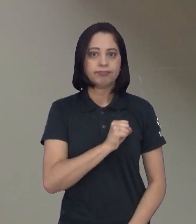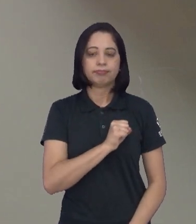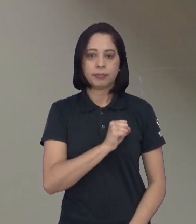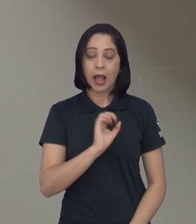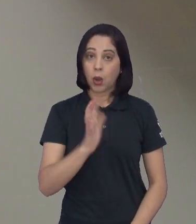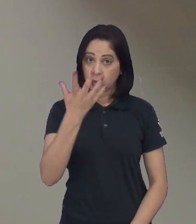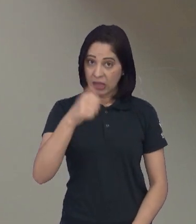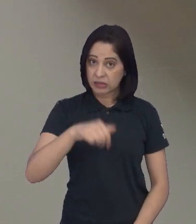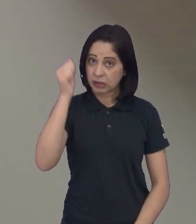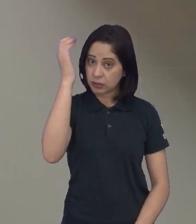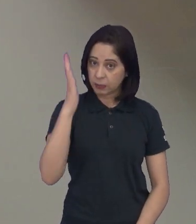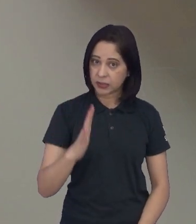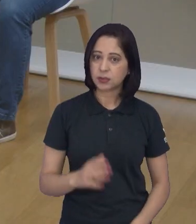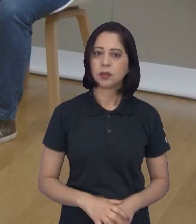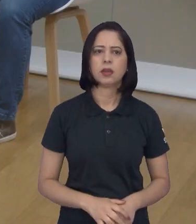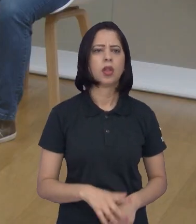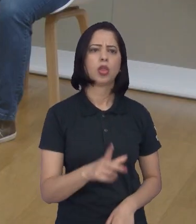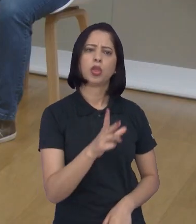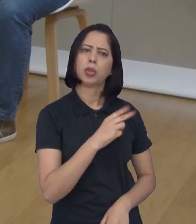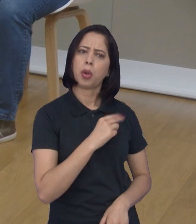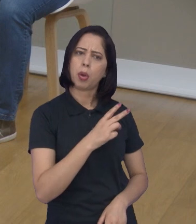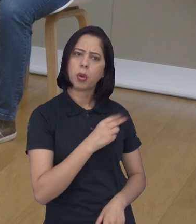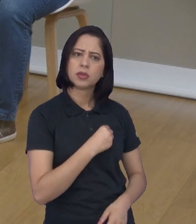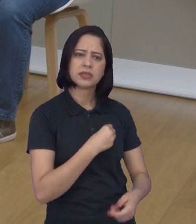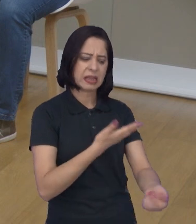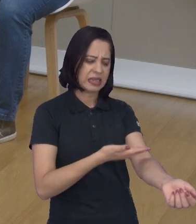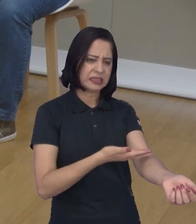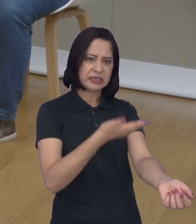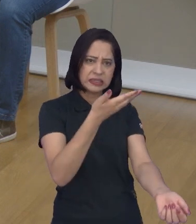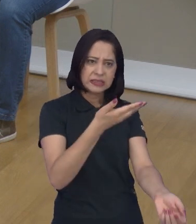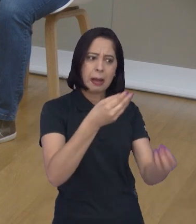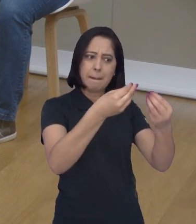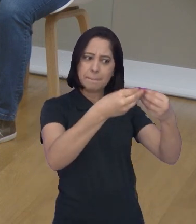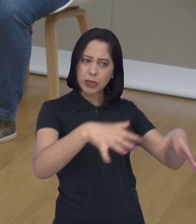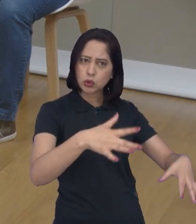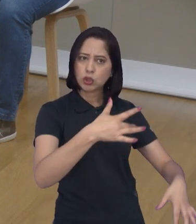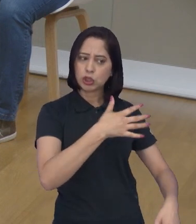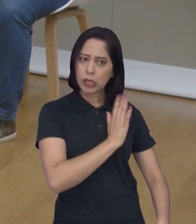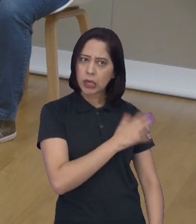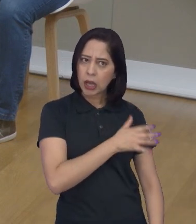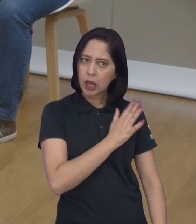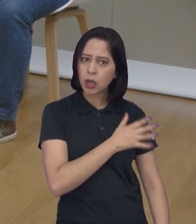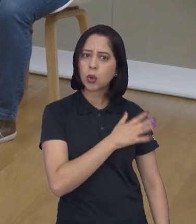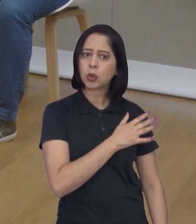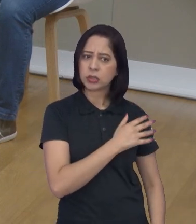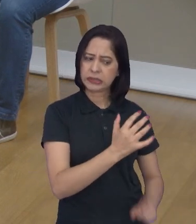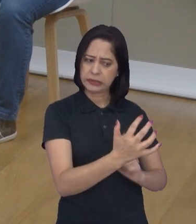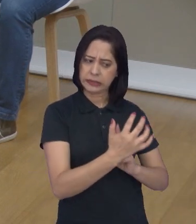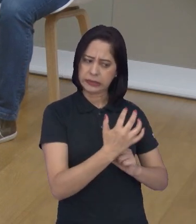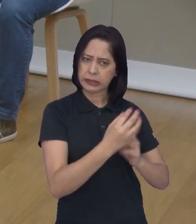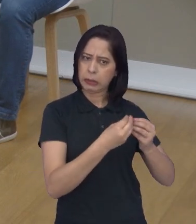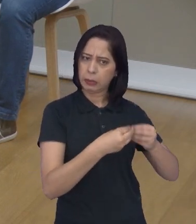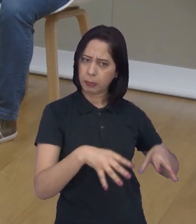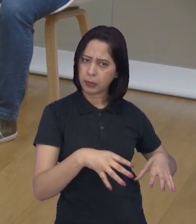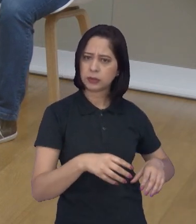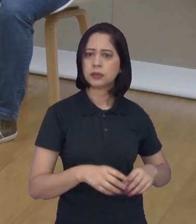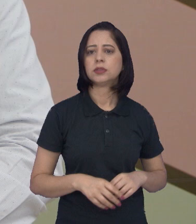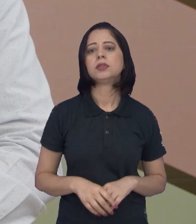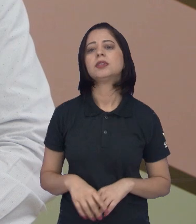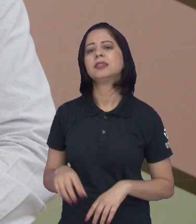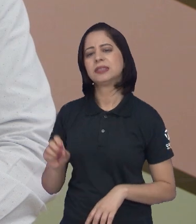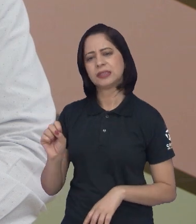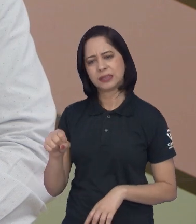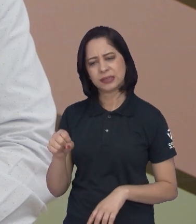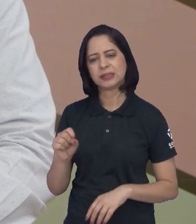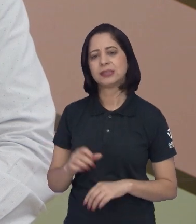país Doutora a pressão alta atinge bastante a saúde do coração né afeta a saúde do coração sim e